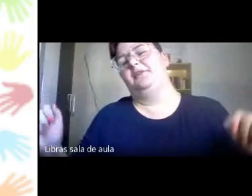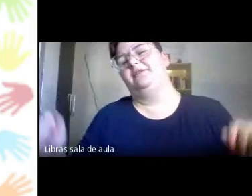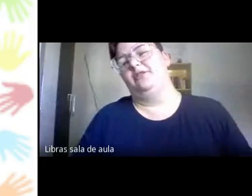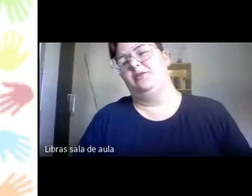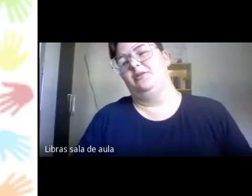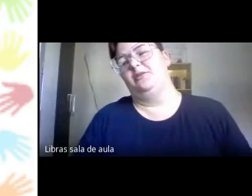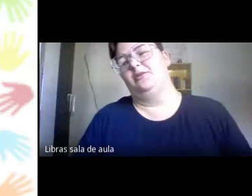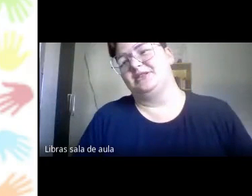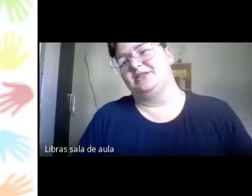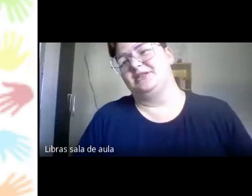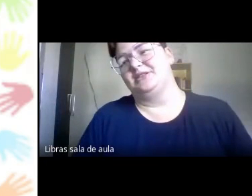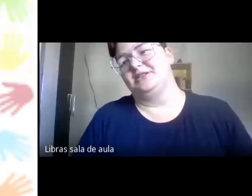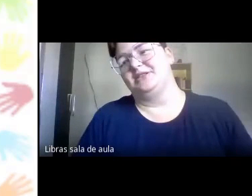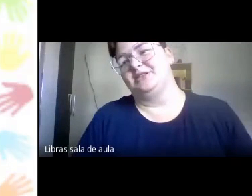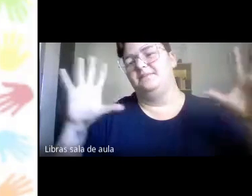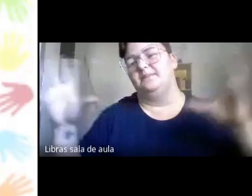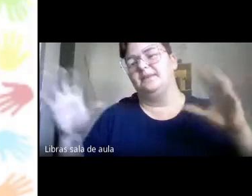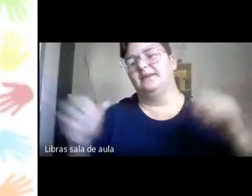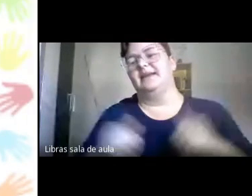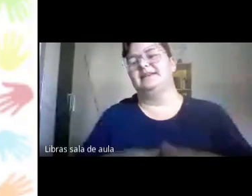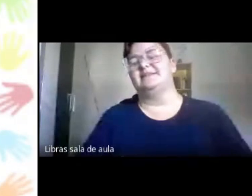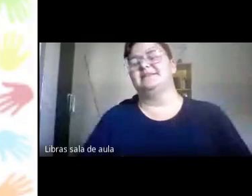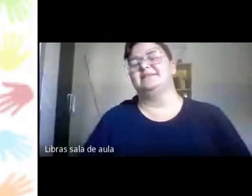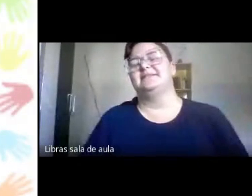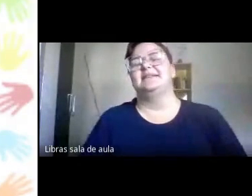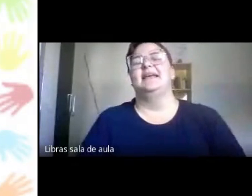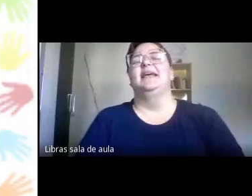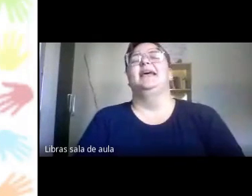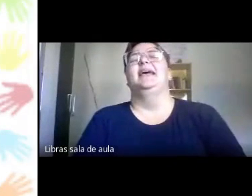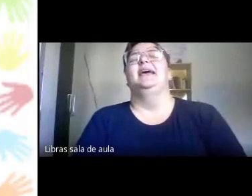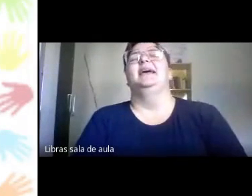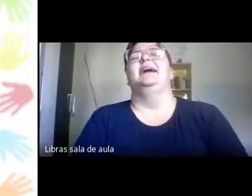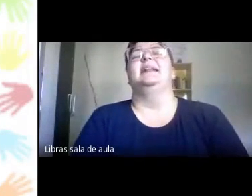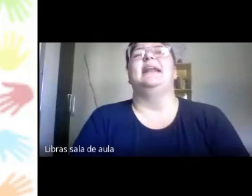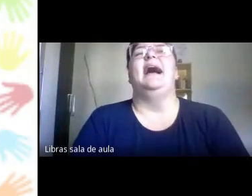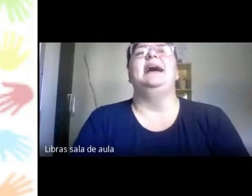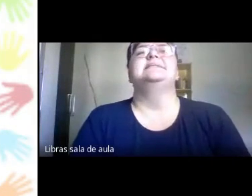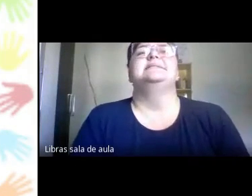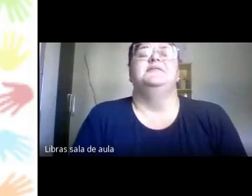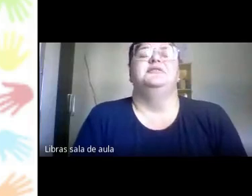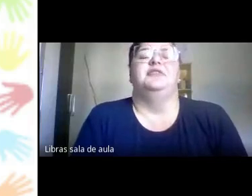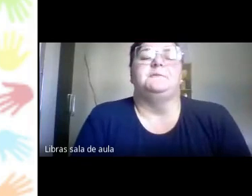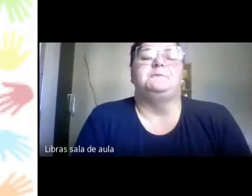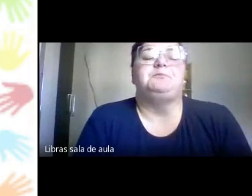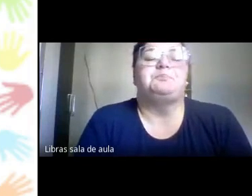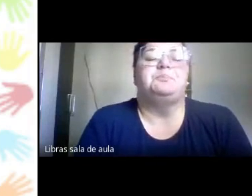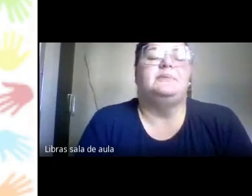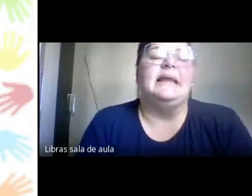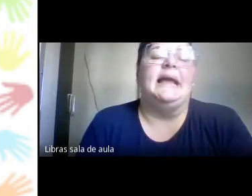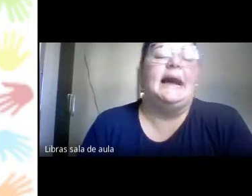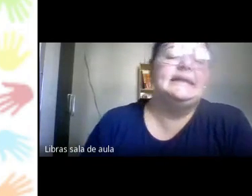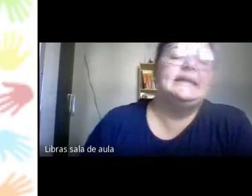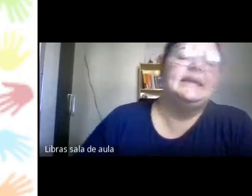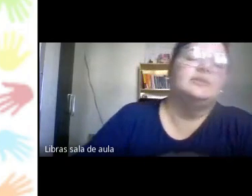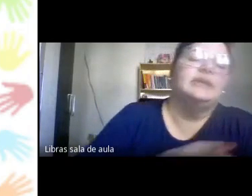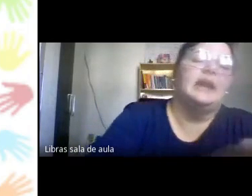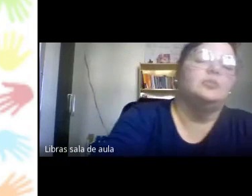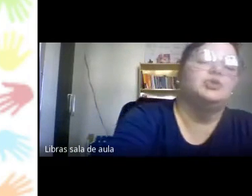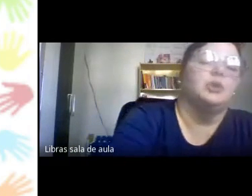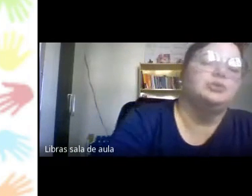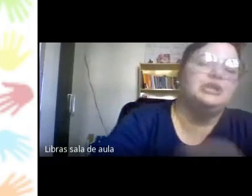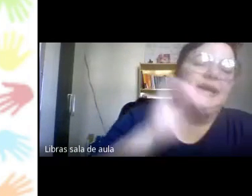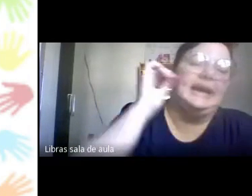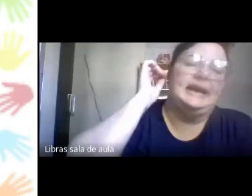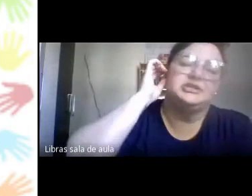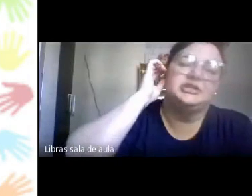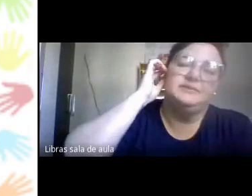dela, provavelmente, essas coisas, né? Esses cartazes, enfim. Aqui eu trago um